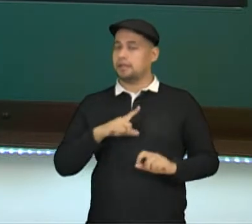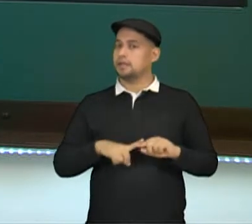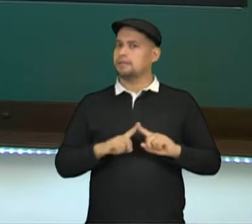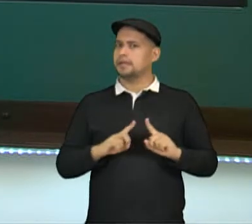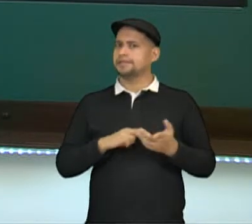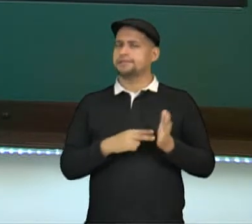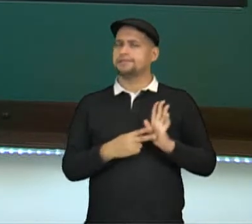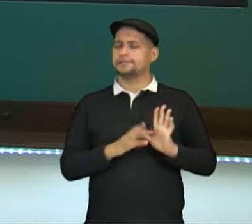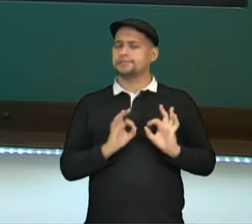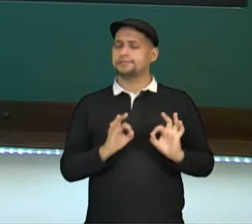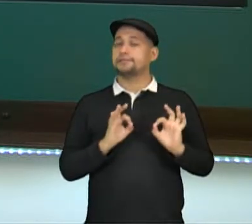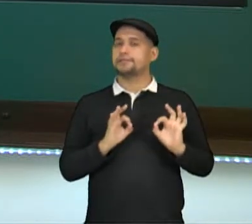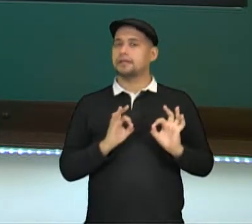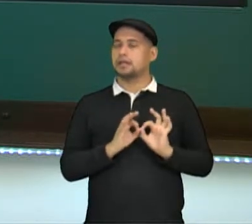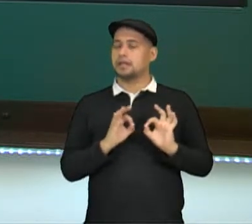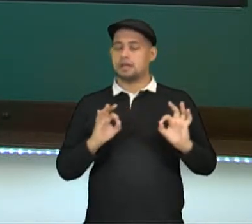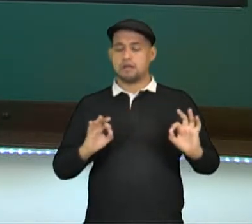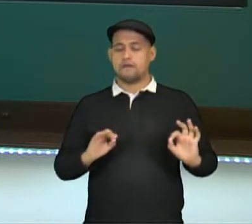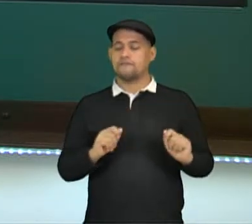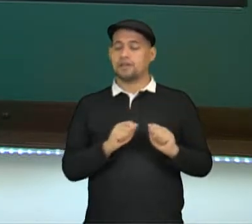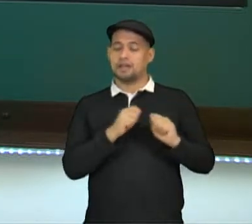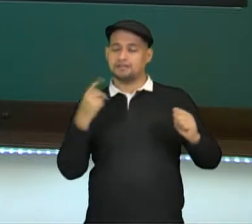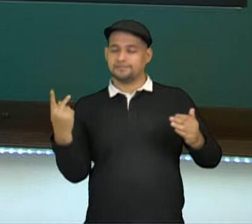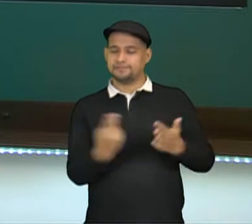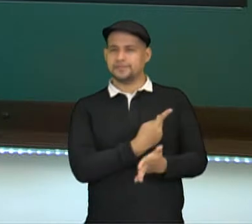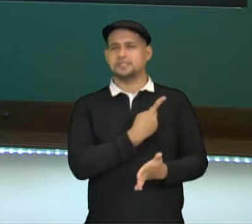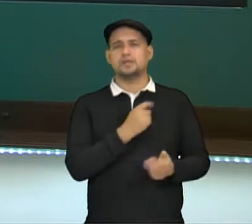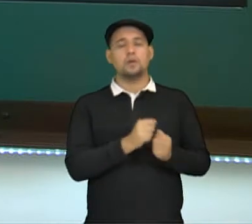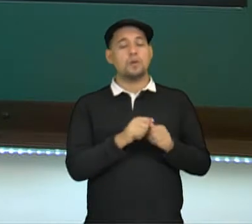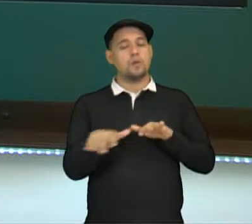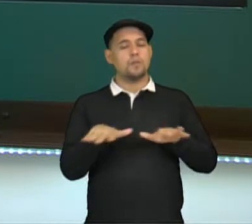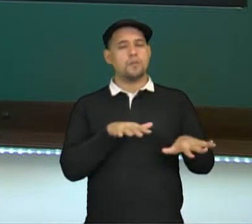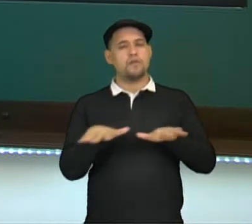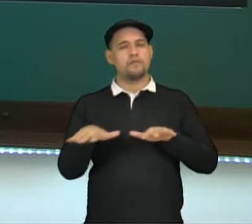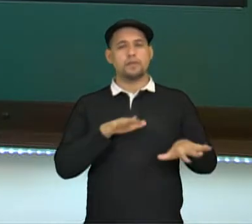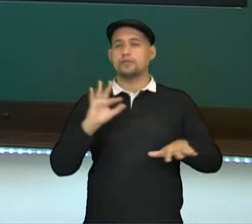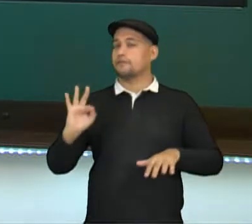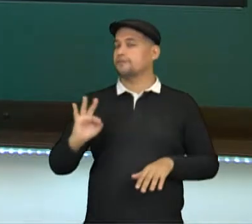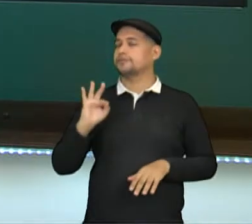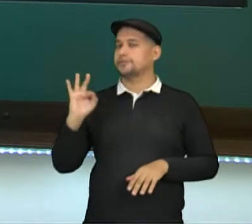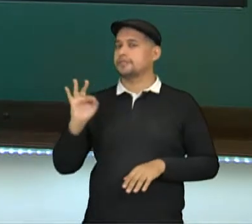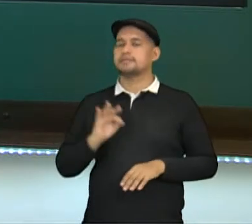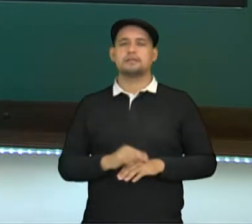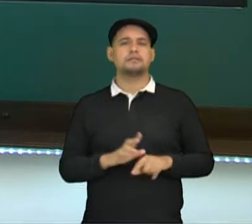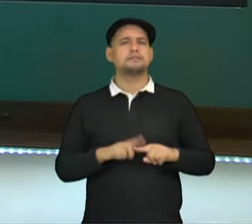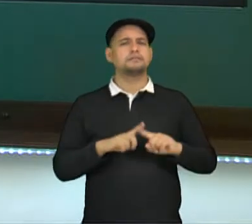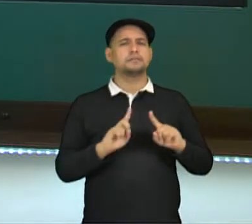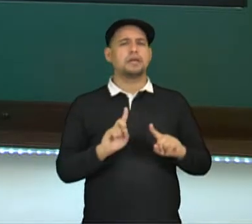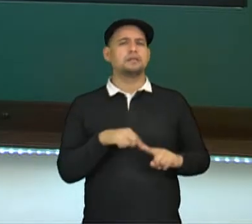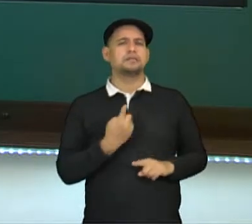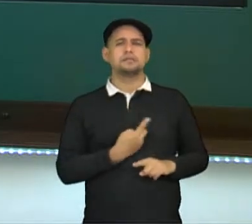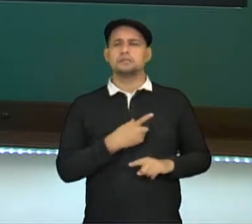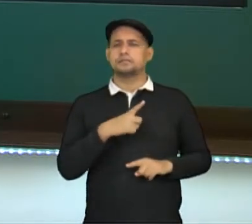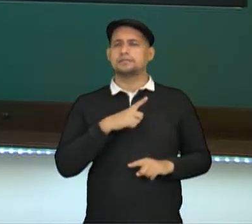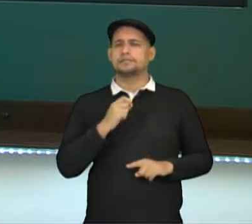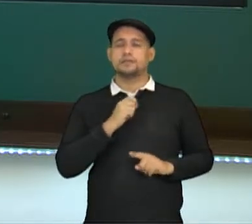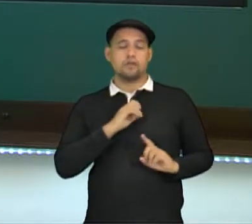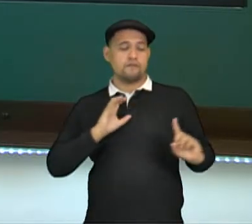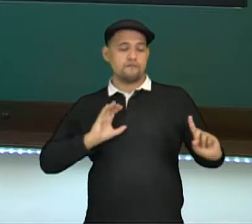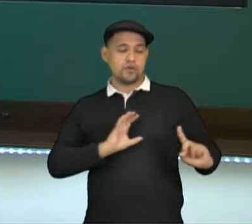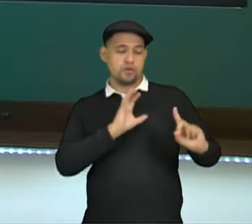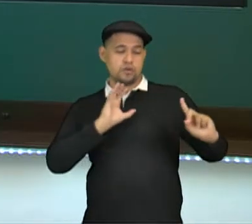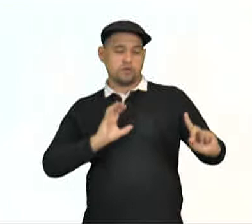é exatamente a concretização do erro através do movimento futurista. E nós temos o que